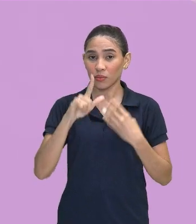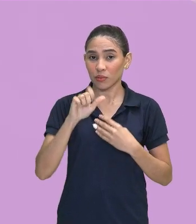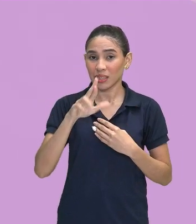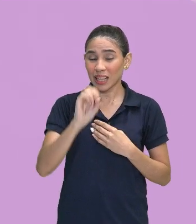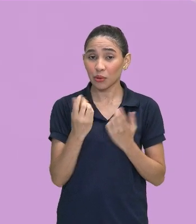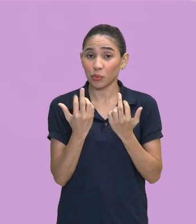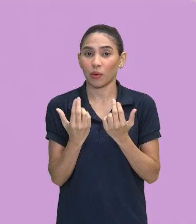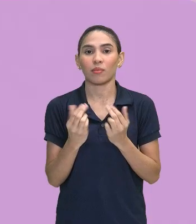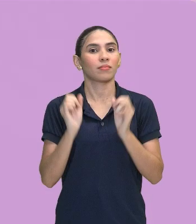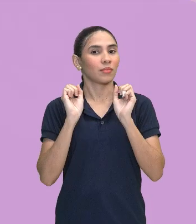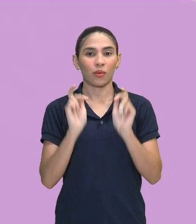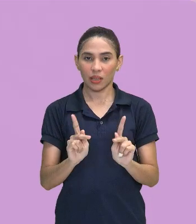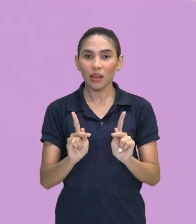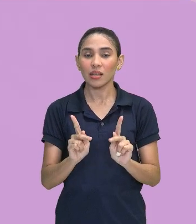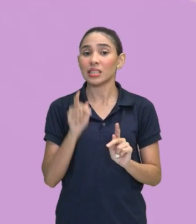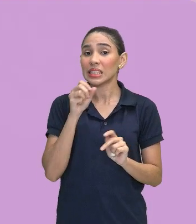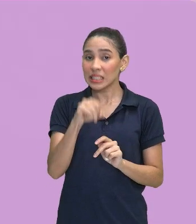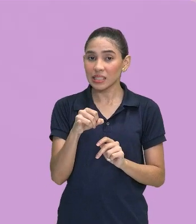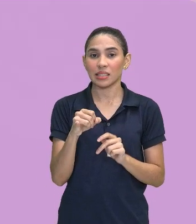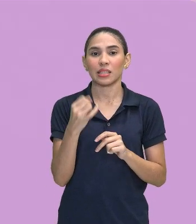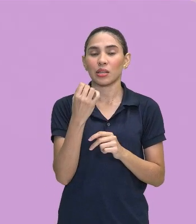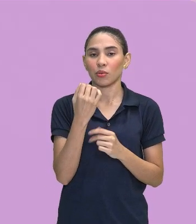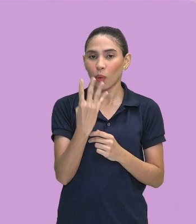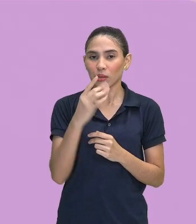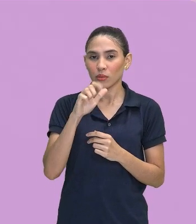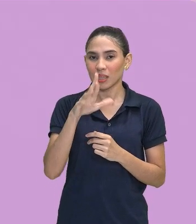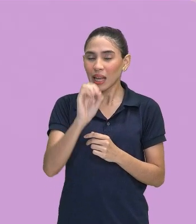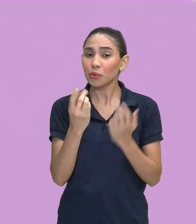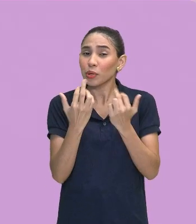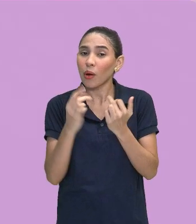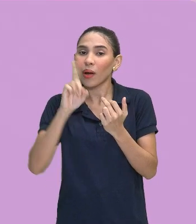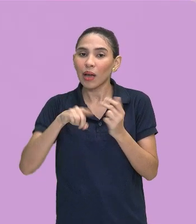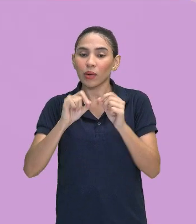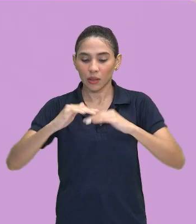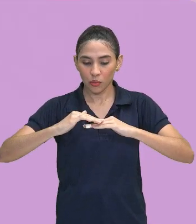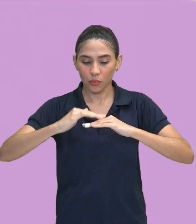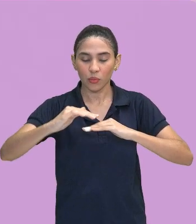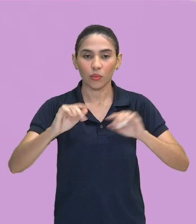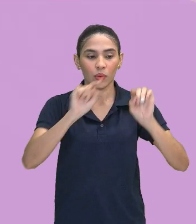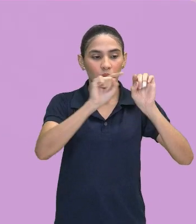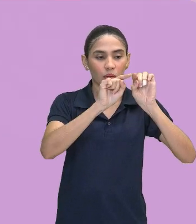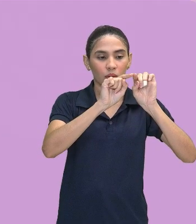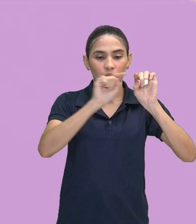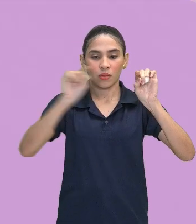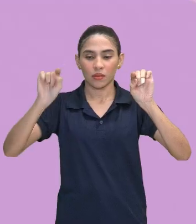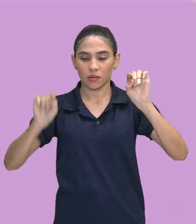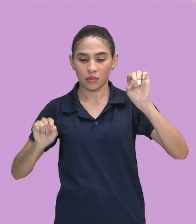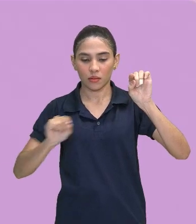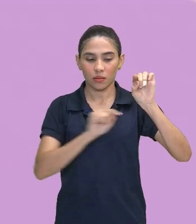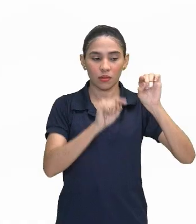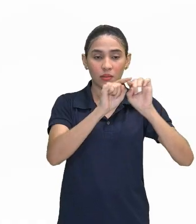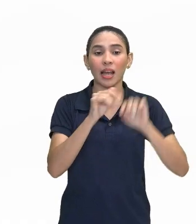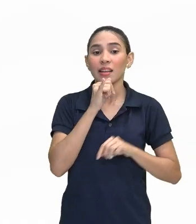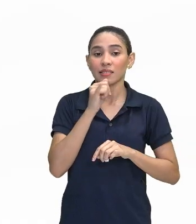iguais. Beleza. Se possui os 4 lados iguais, então ele é um chão quadrangular. E vamos então verificar o